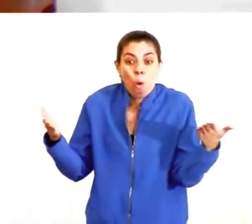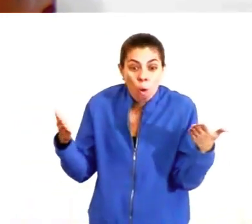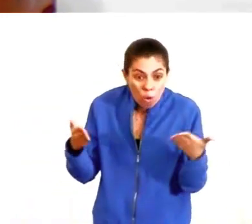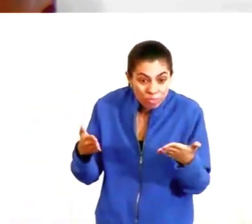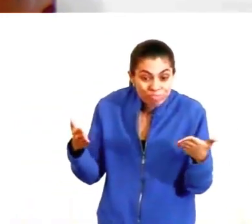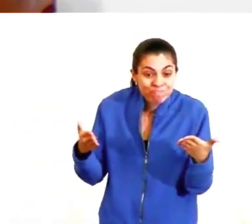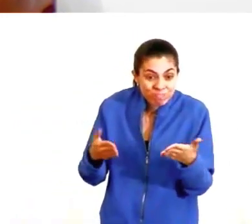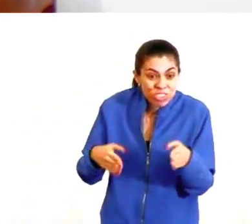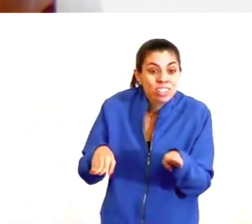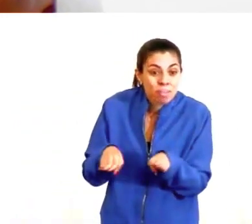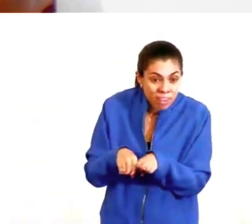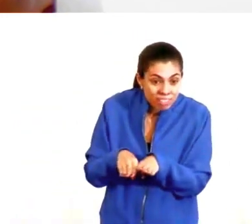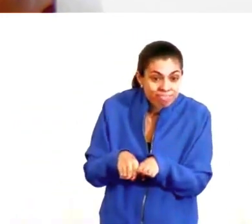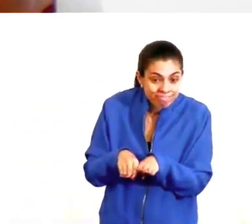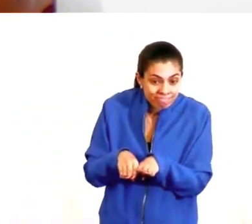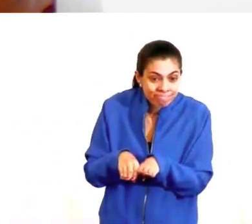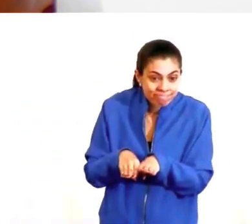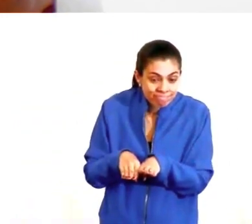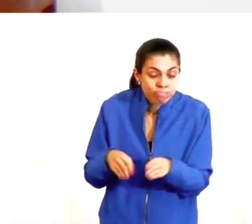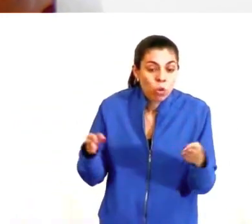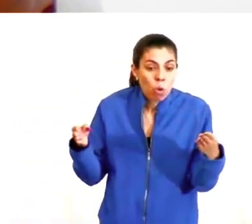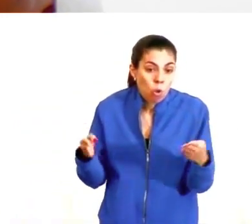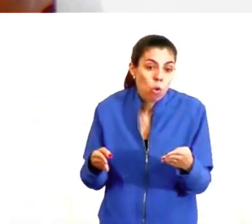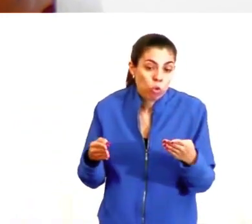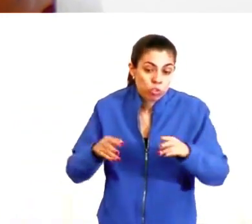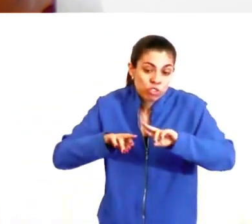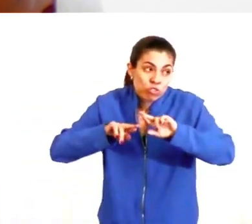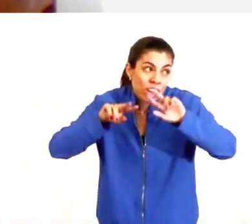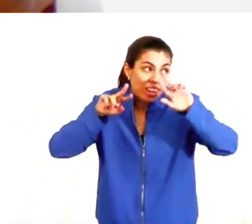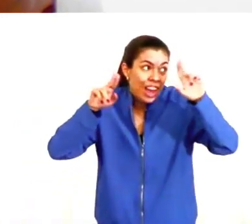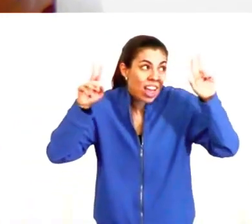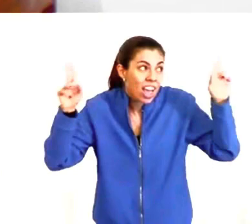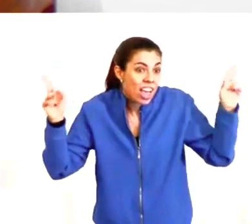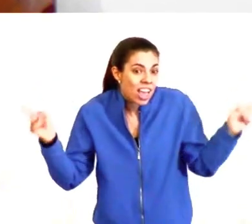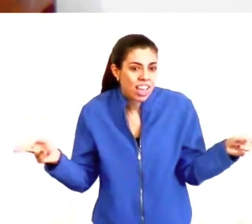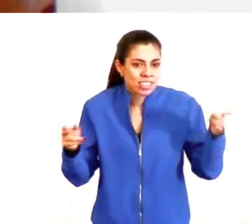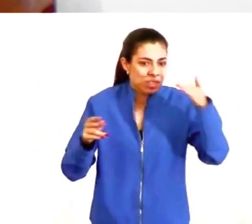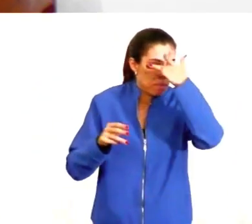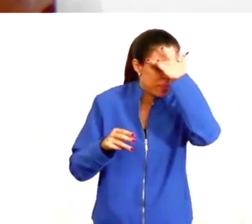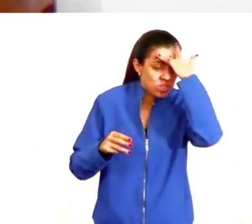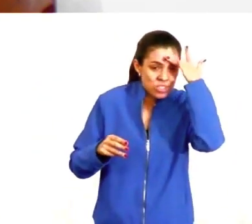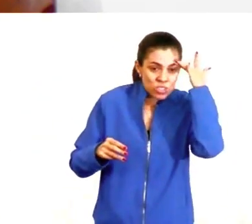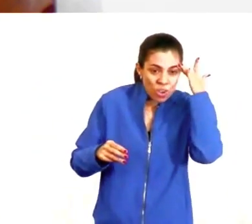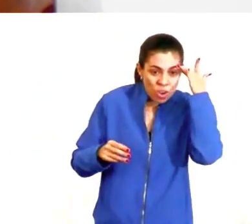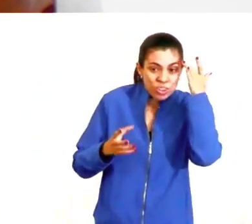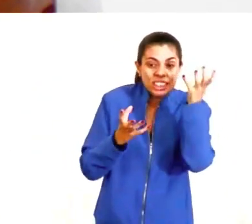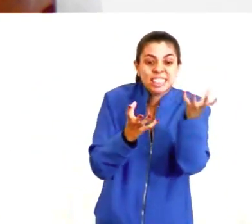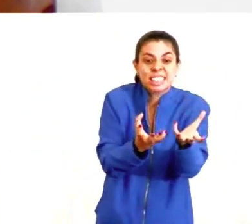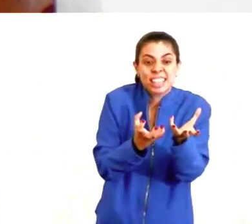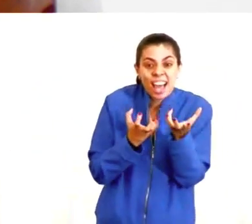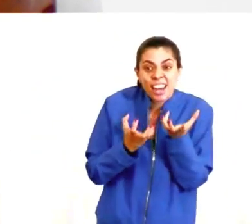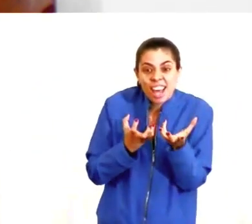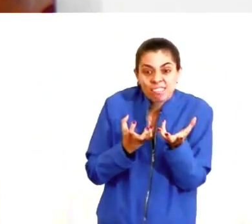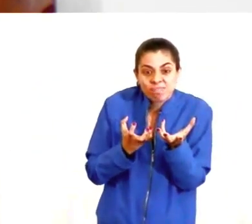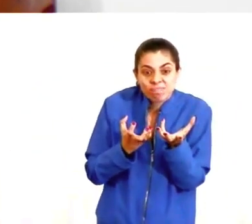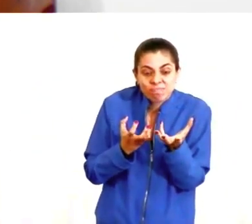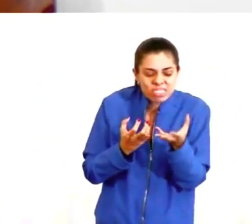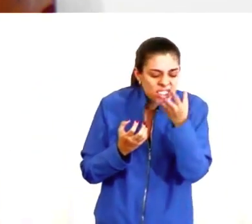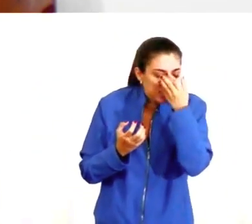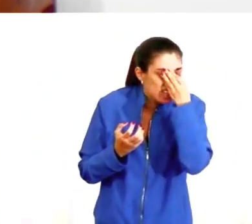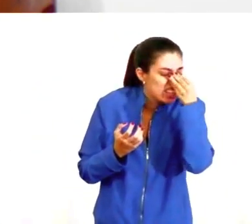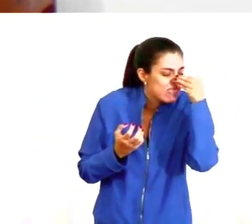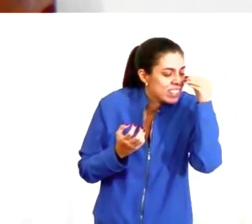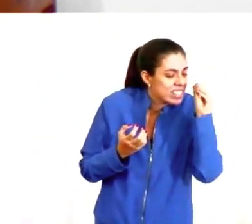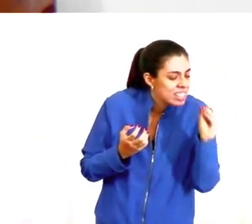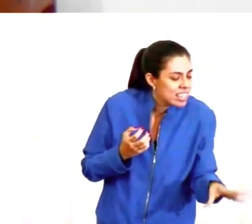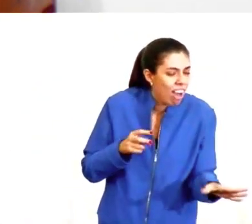ainda romanos, judeus e muitos outros tentam minimizar,